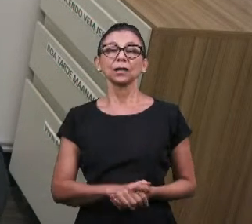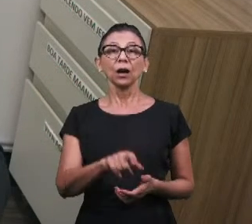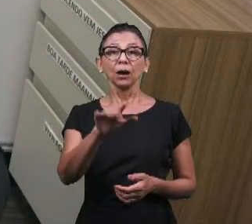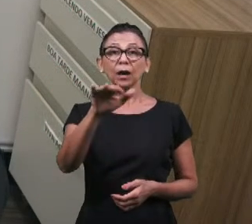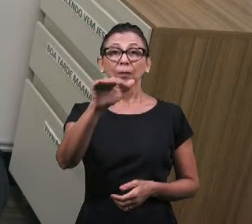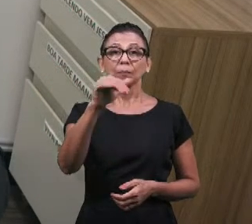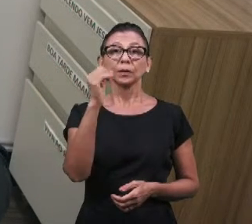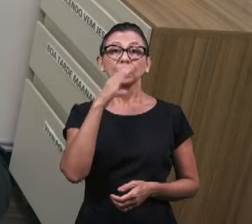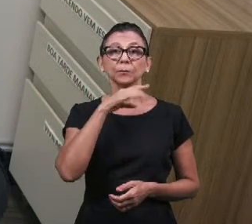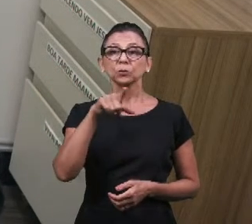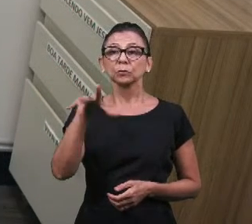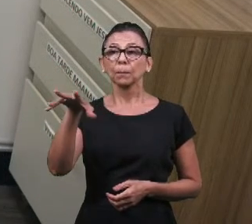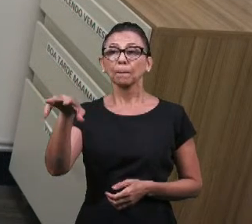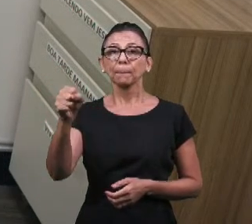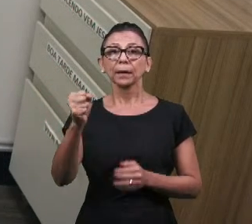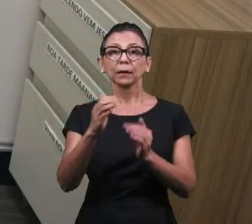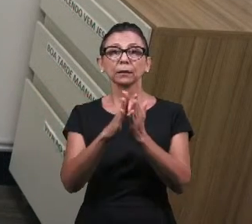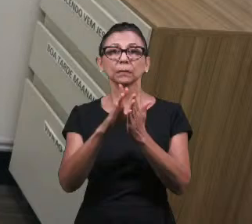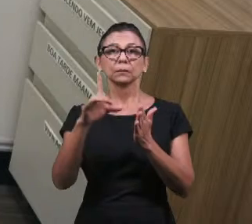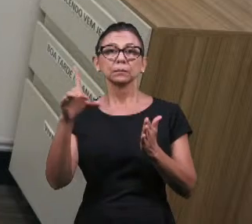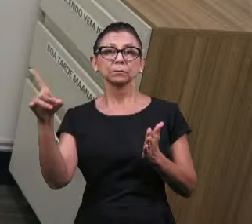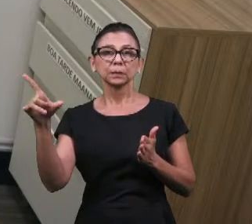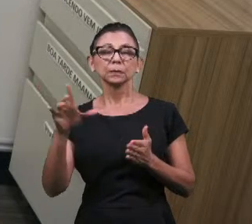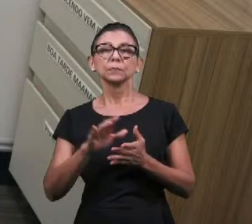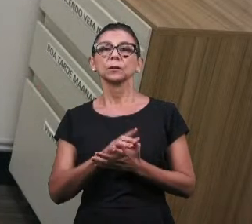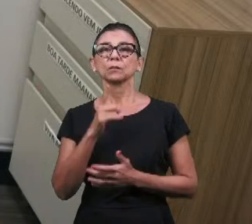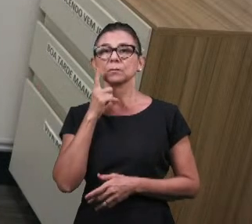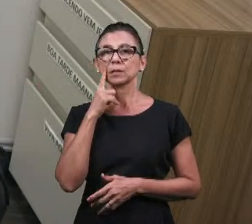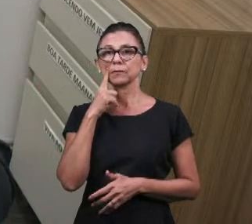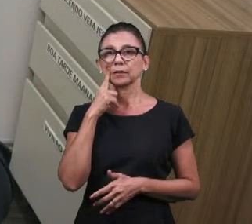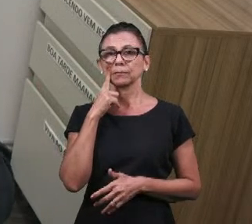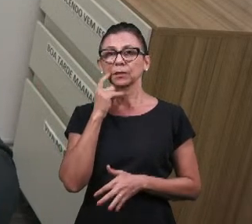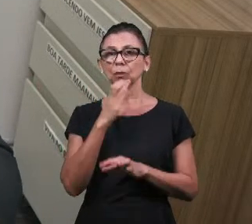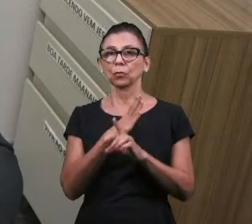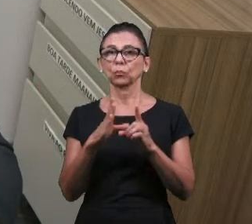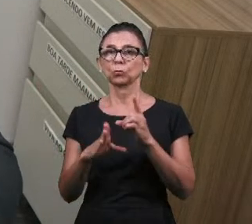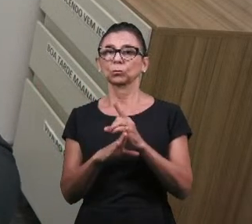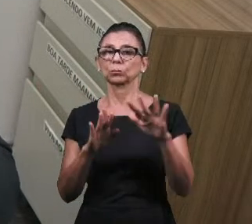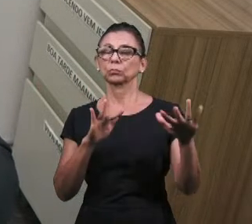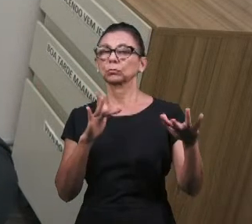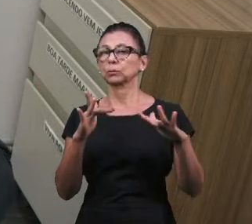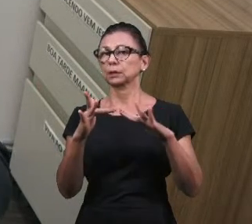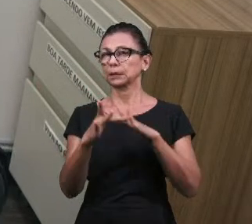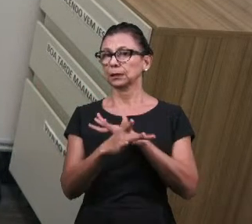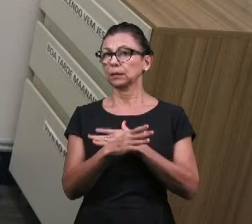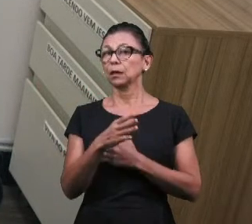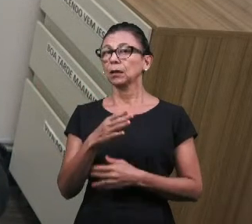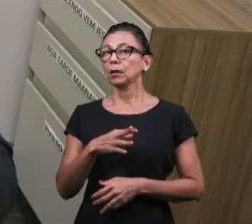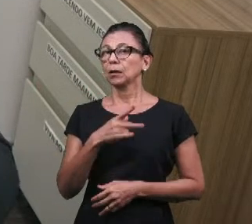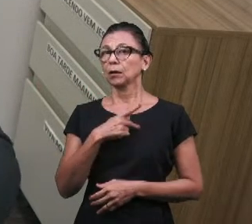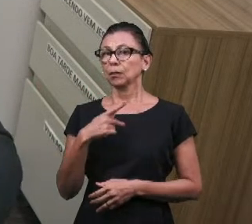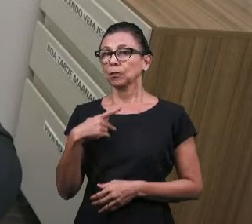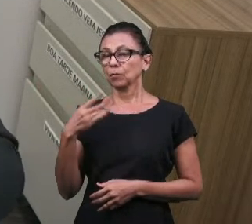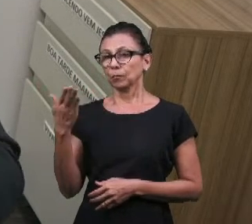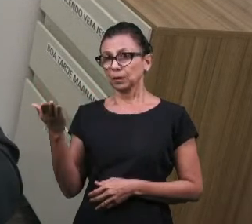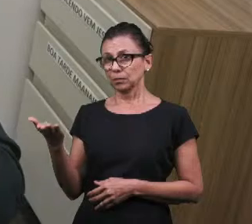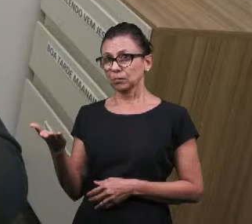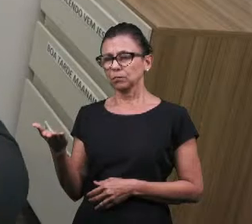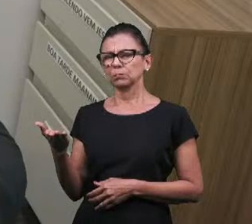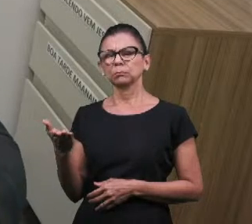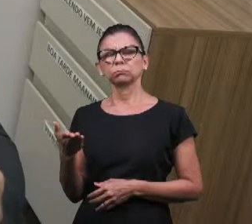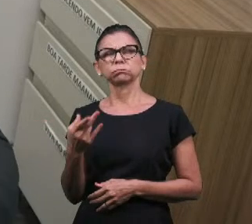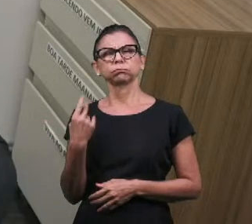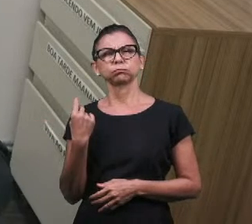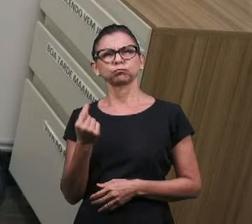tudo preparado, porque você vai acompanhar o culto online. Olha, o pastor Moreno, ele tem muita história para contar,